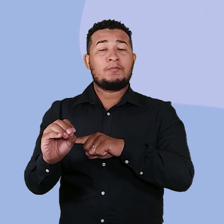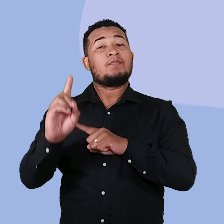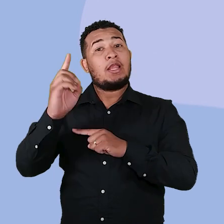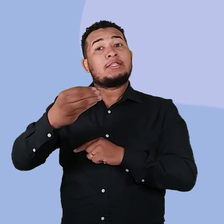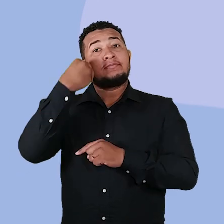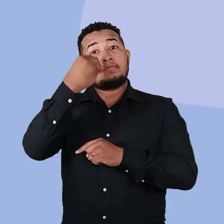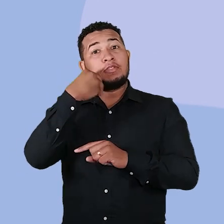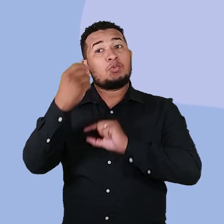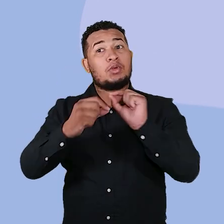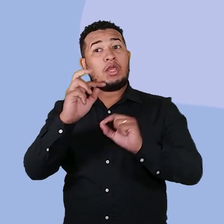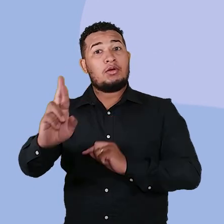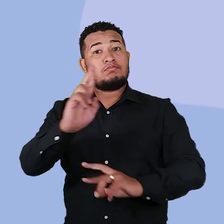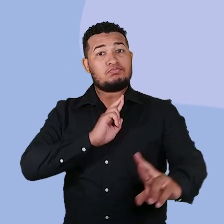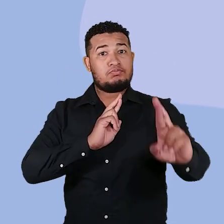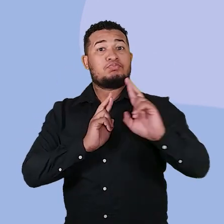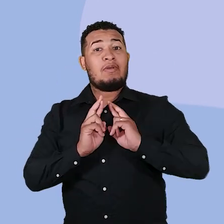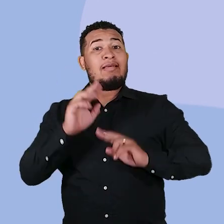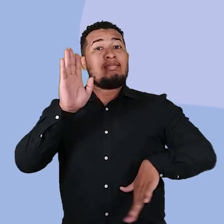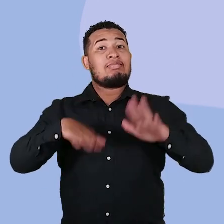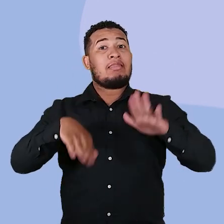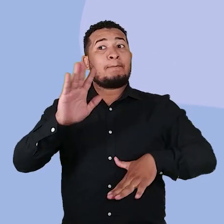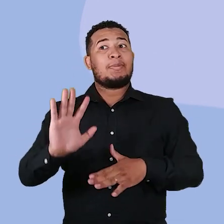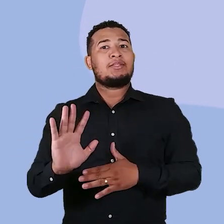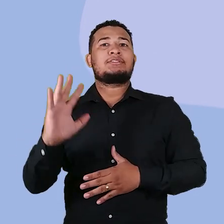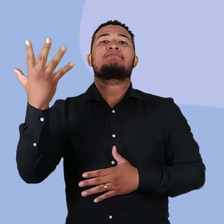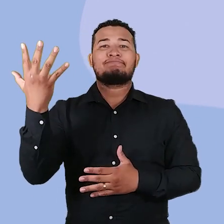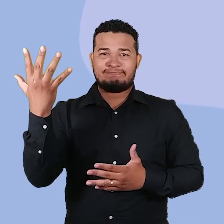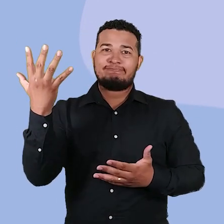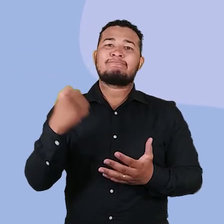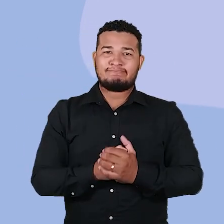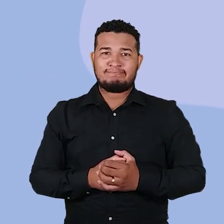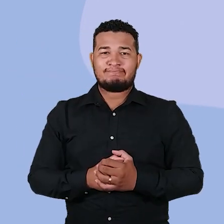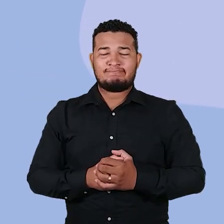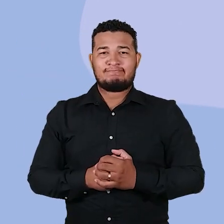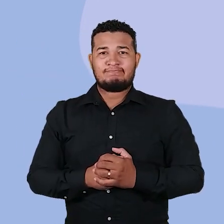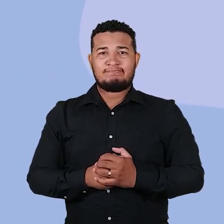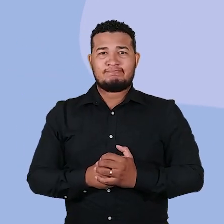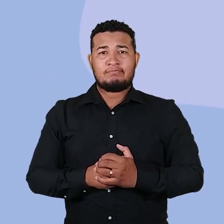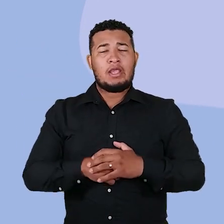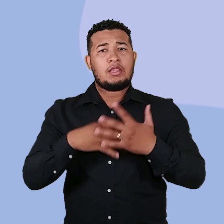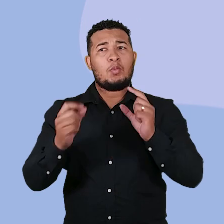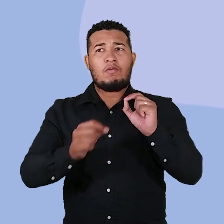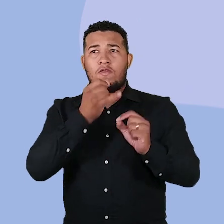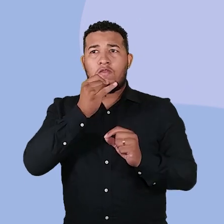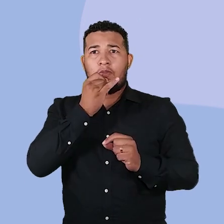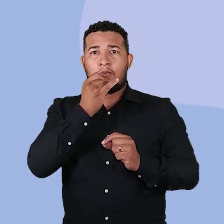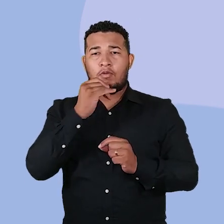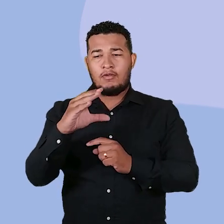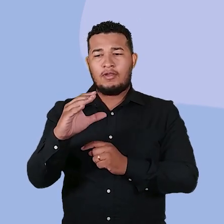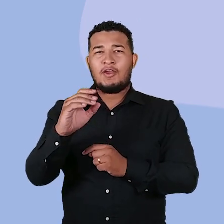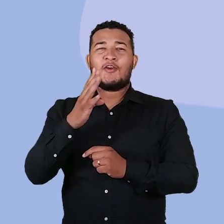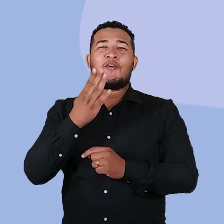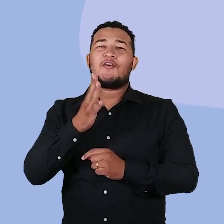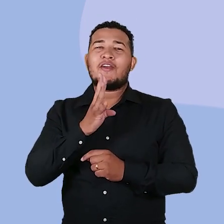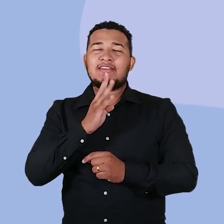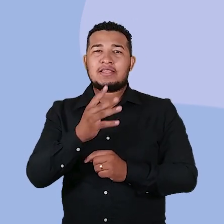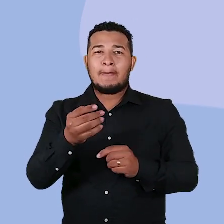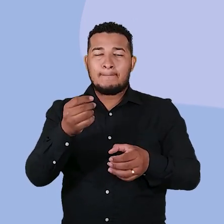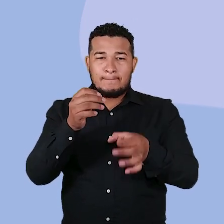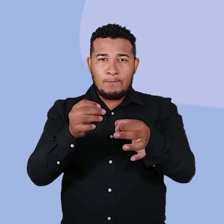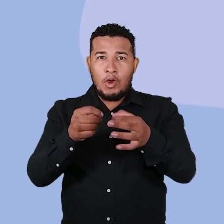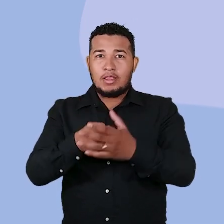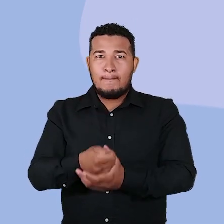experimento aleatório é o experimento com os resultados depende do acaso cara ou coroa